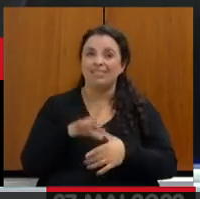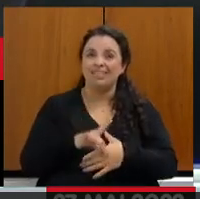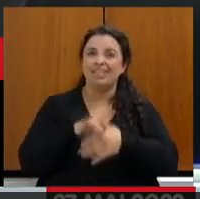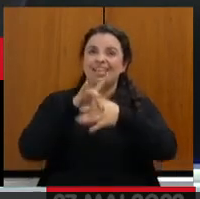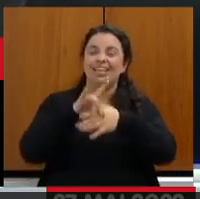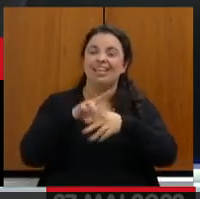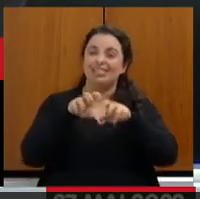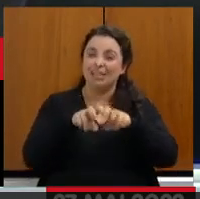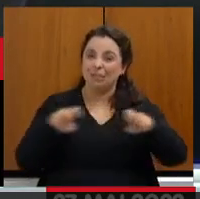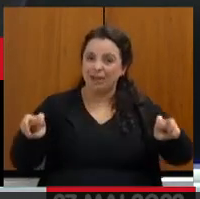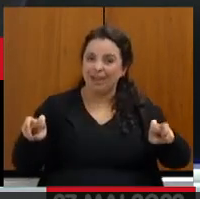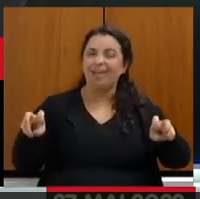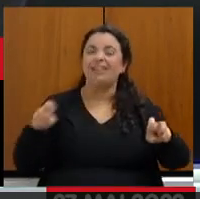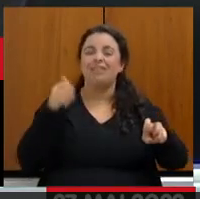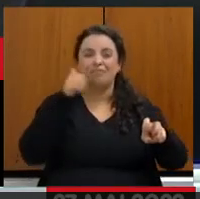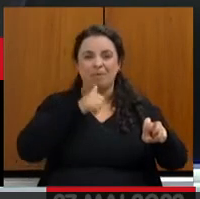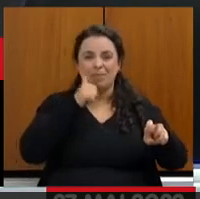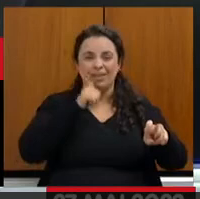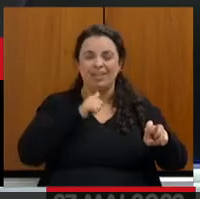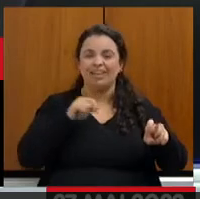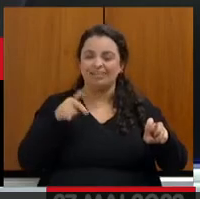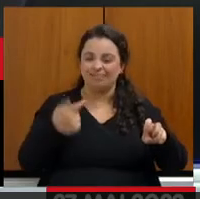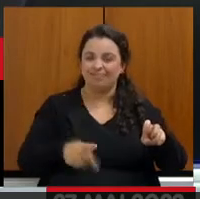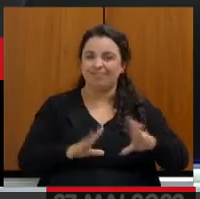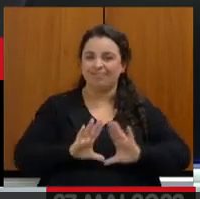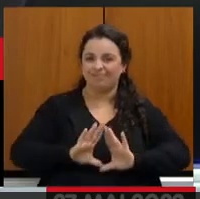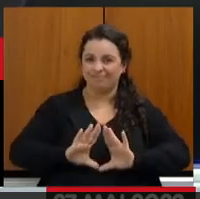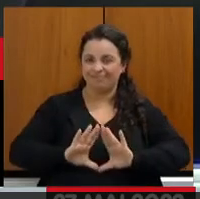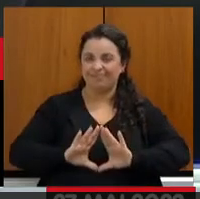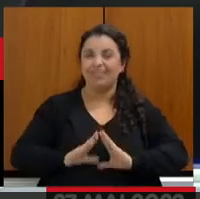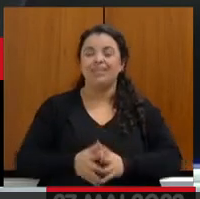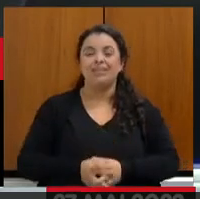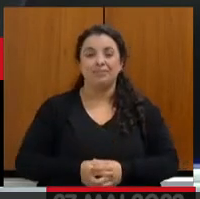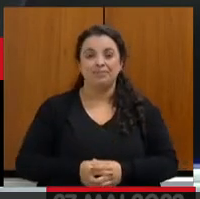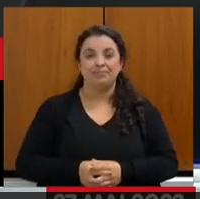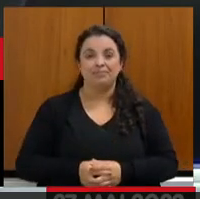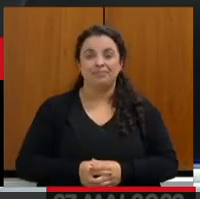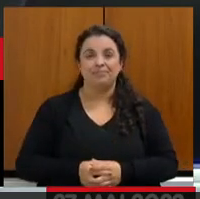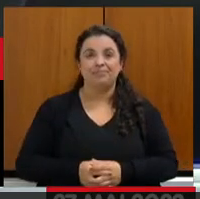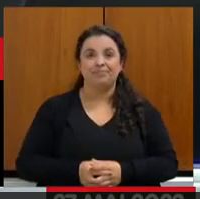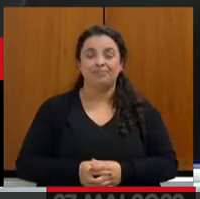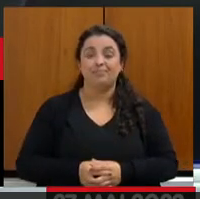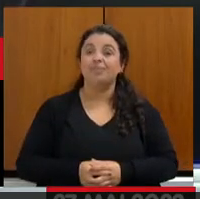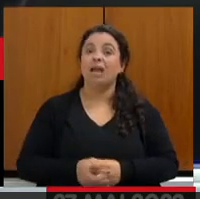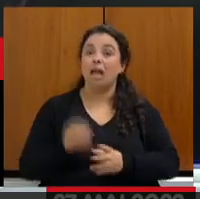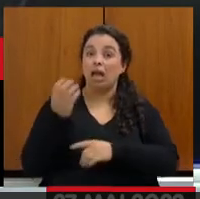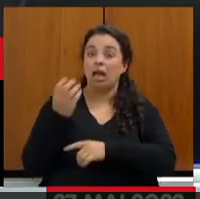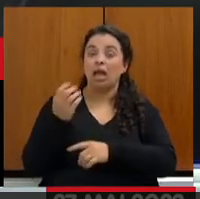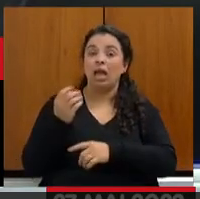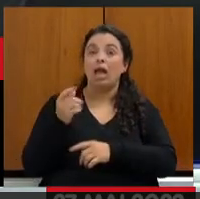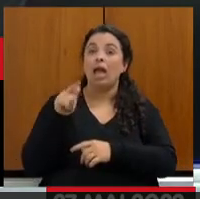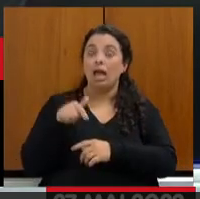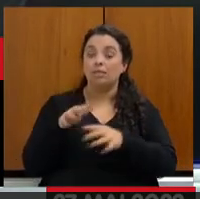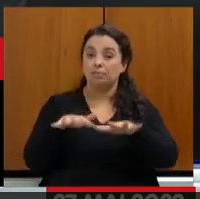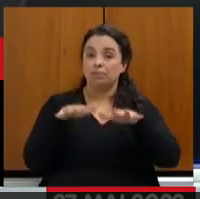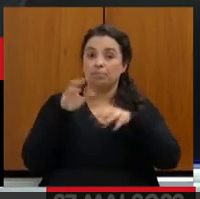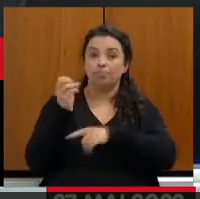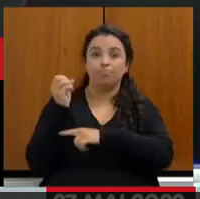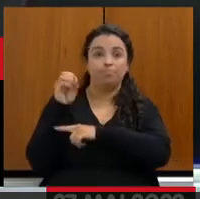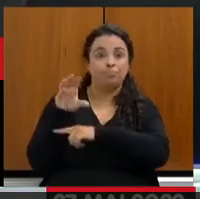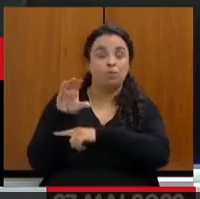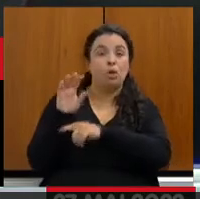da bancada feminina aqui da Assembleia Legislativa de Minas Gerais a gente a íntegra da transmissão dessa plenário estará